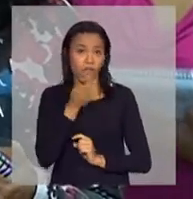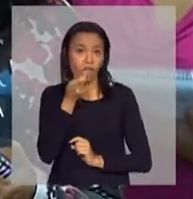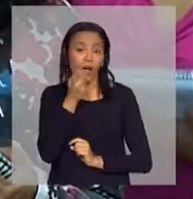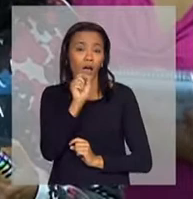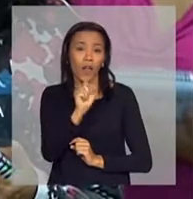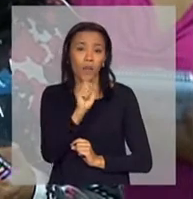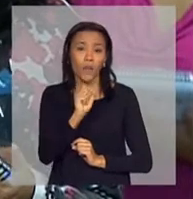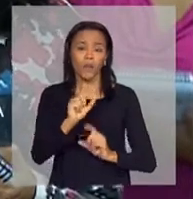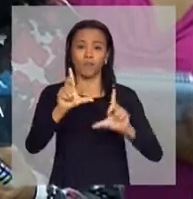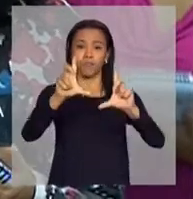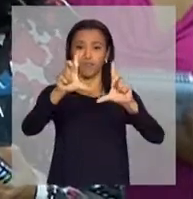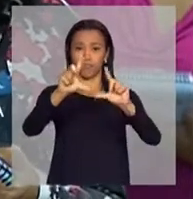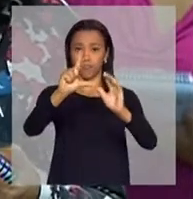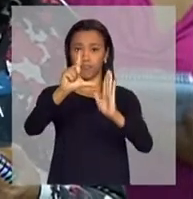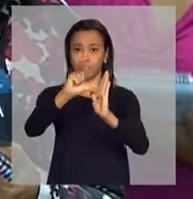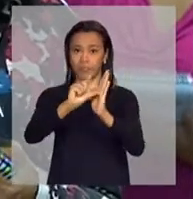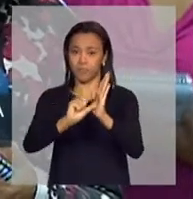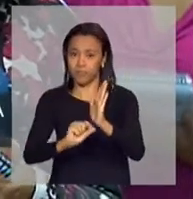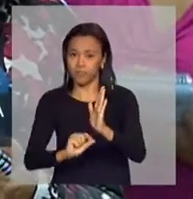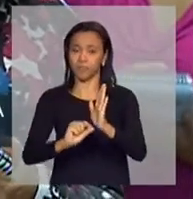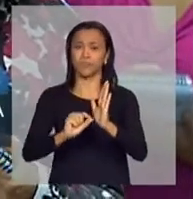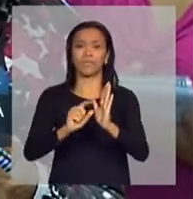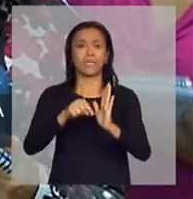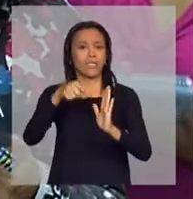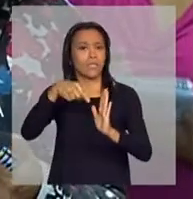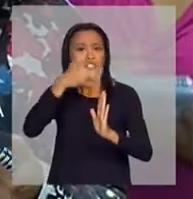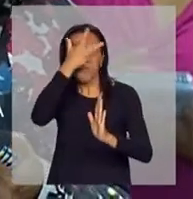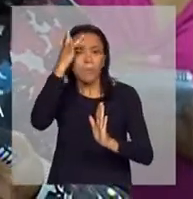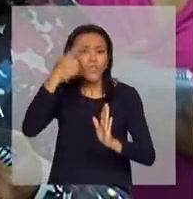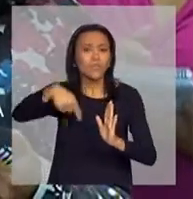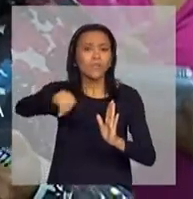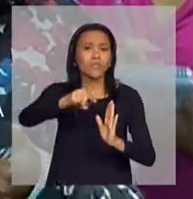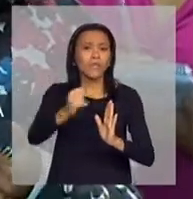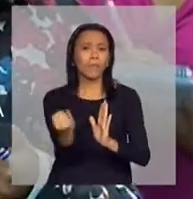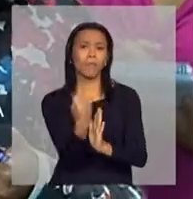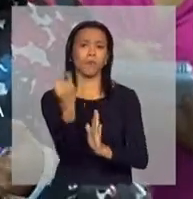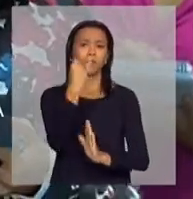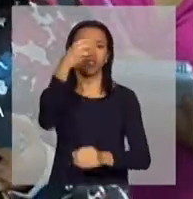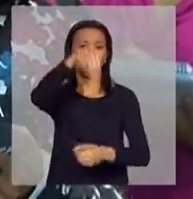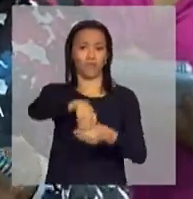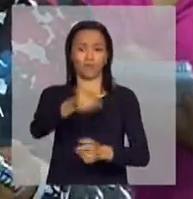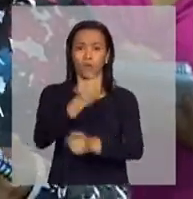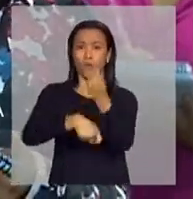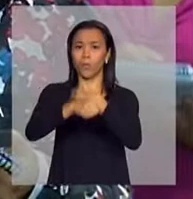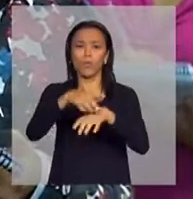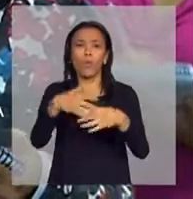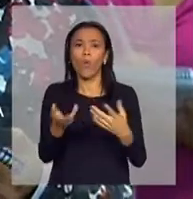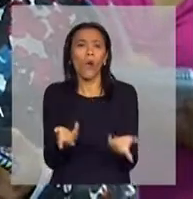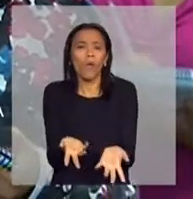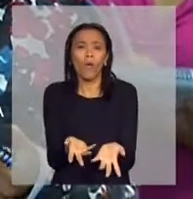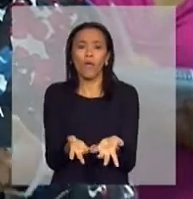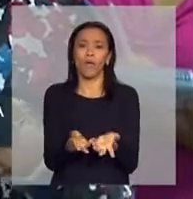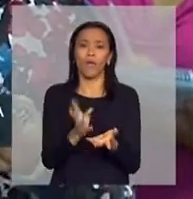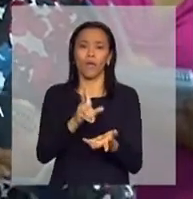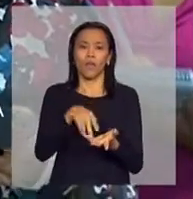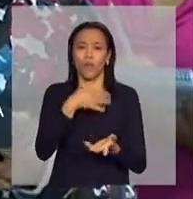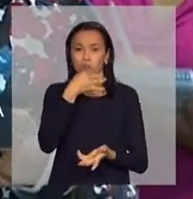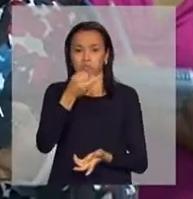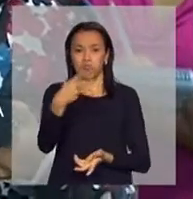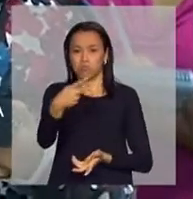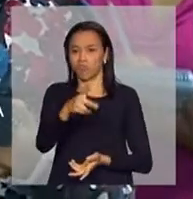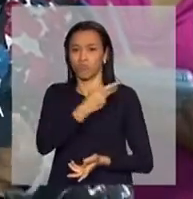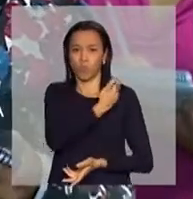desoneração da folha de pessoal que vai medida importante para economia de ver com sua Qual é a alternativa do Governo caso